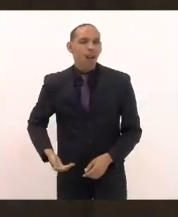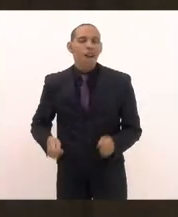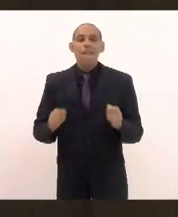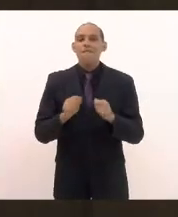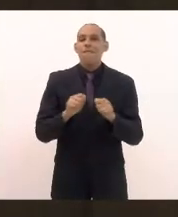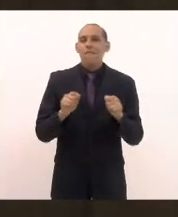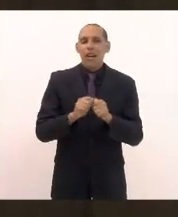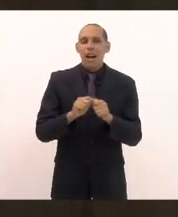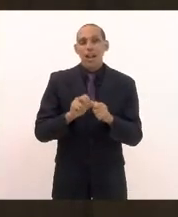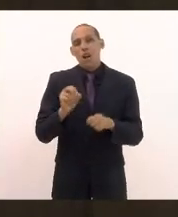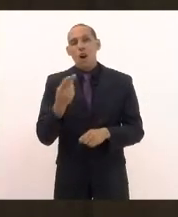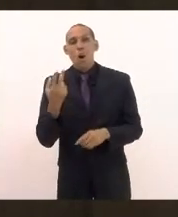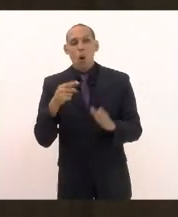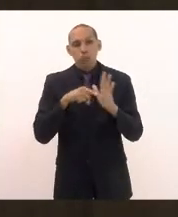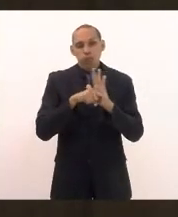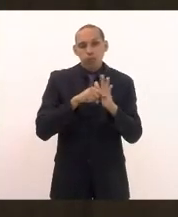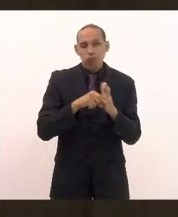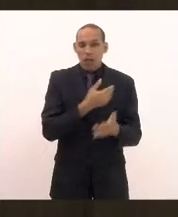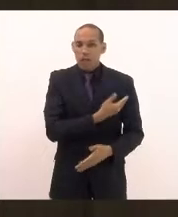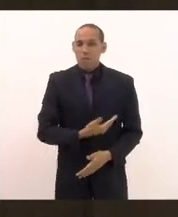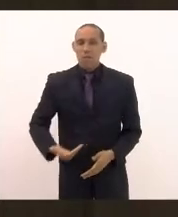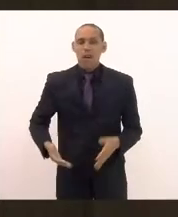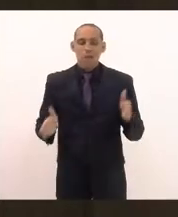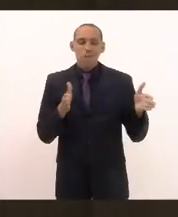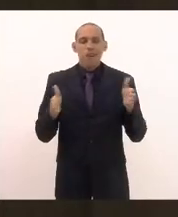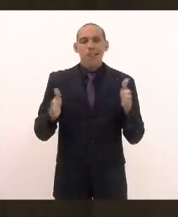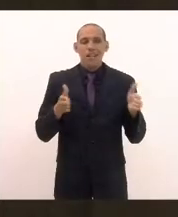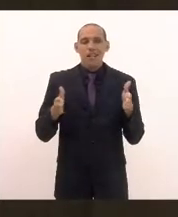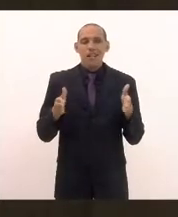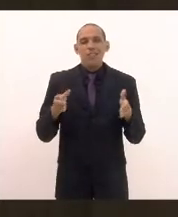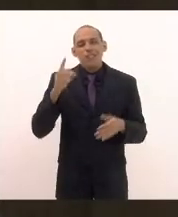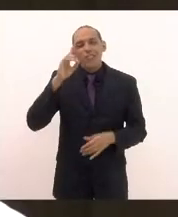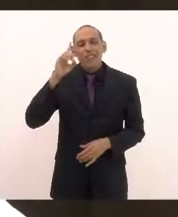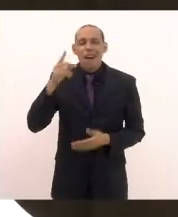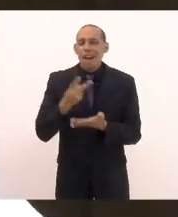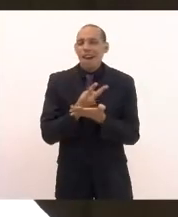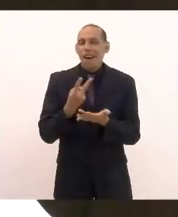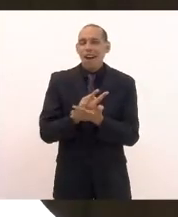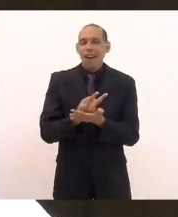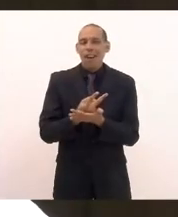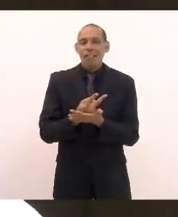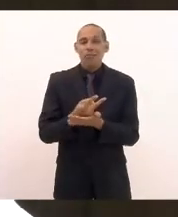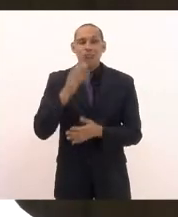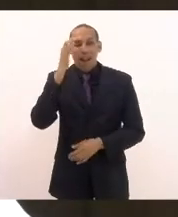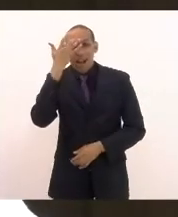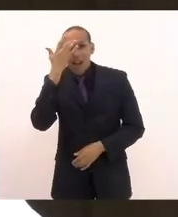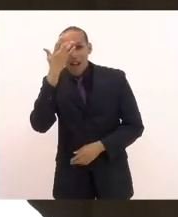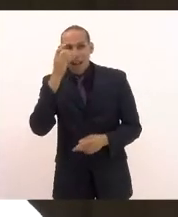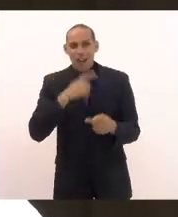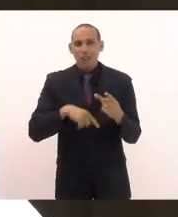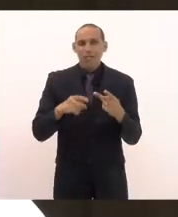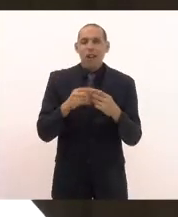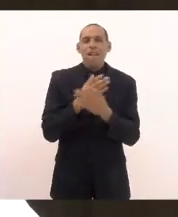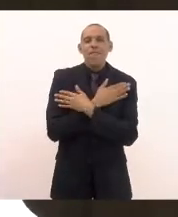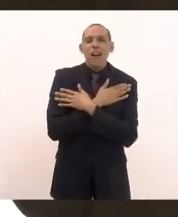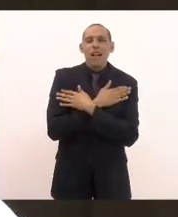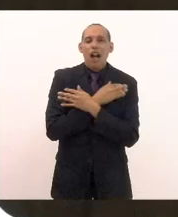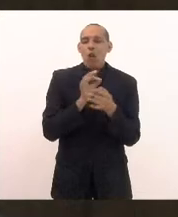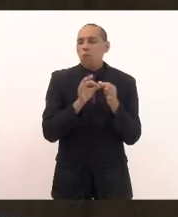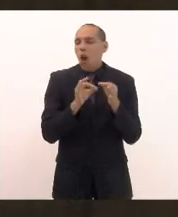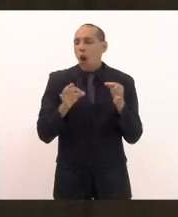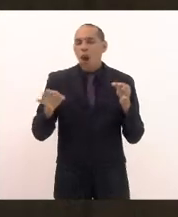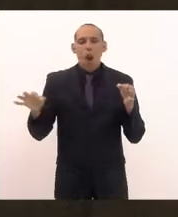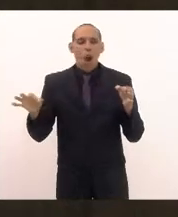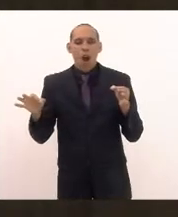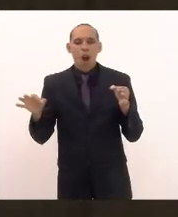e consultas públicas no período de datas impróprias, como Carnaval, como feriados prolongados, como